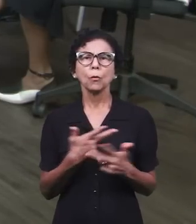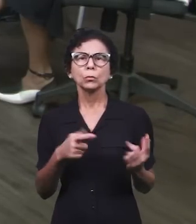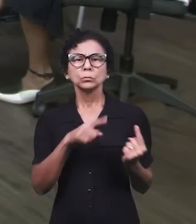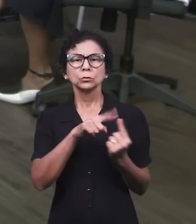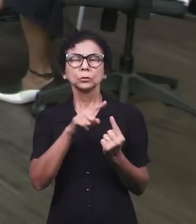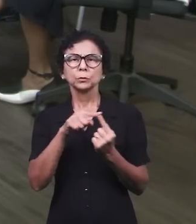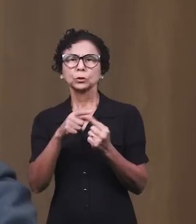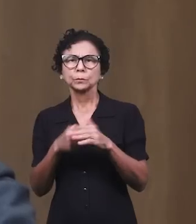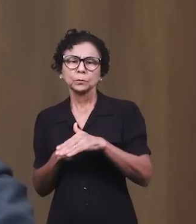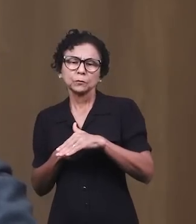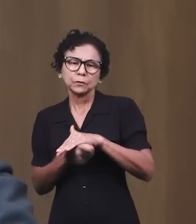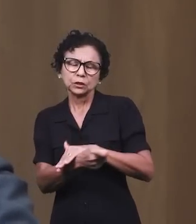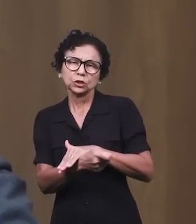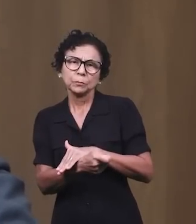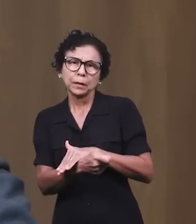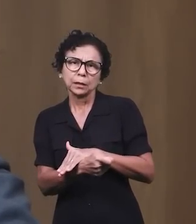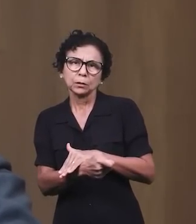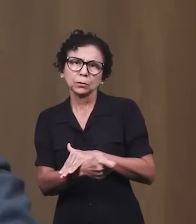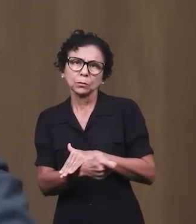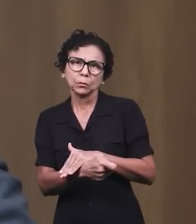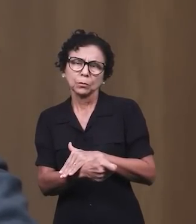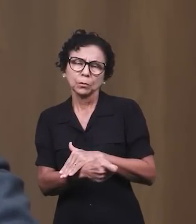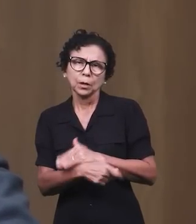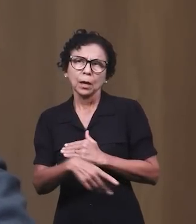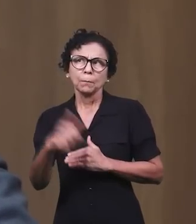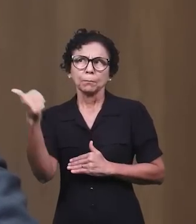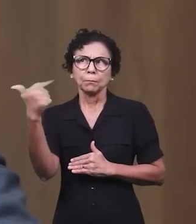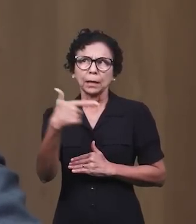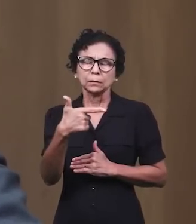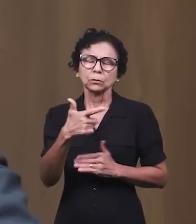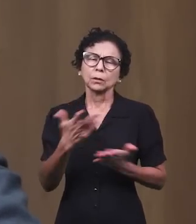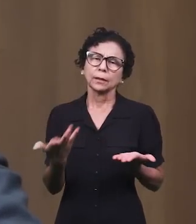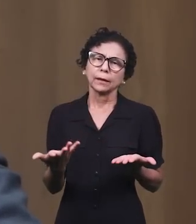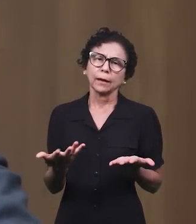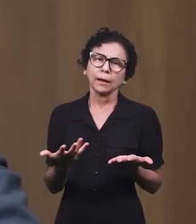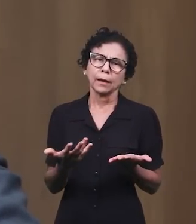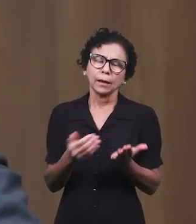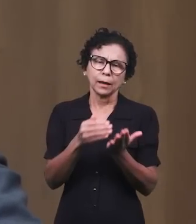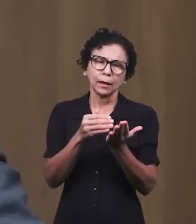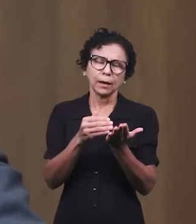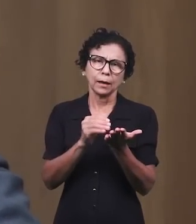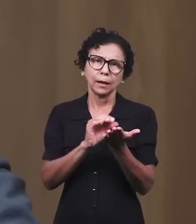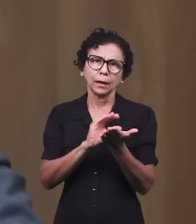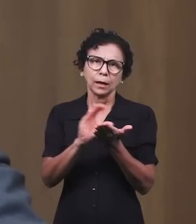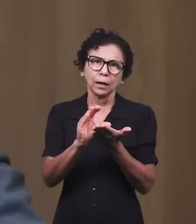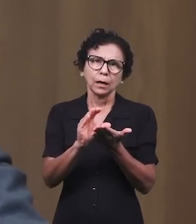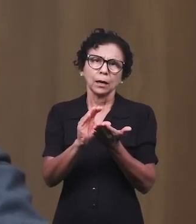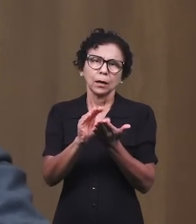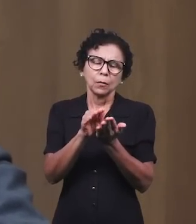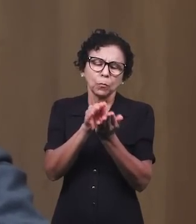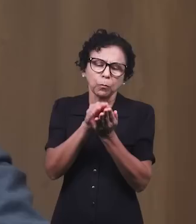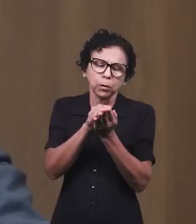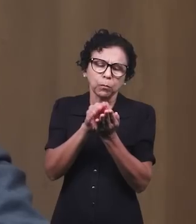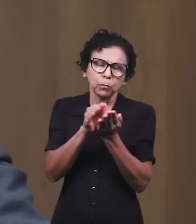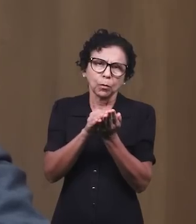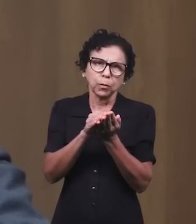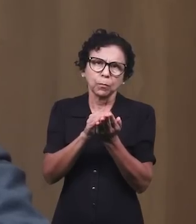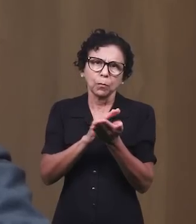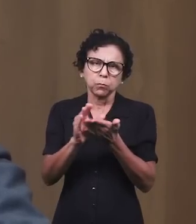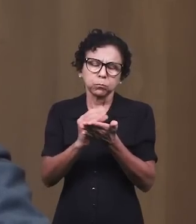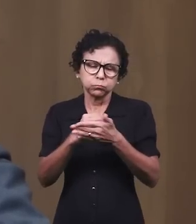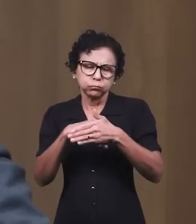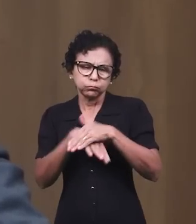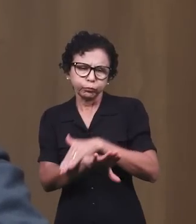poupança. E você tem opções muito seguras, como a letra do tesouro, que você pode